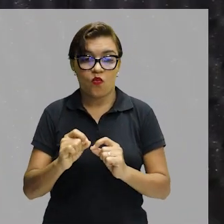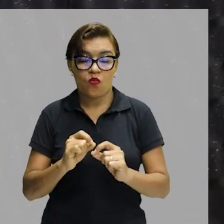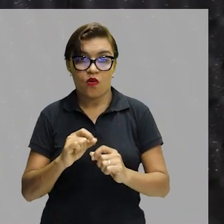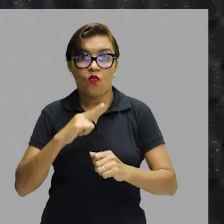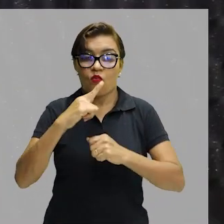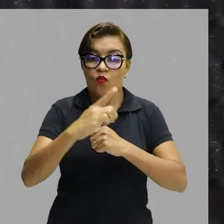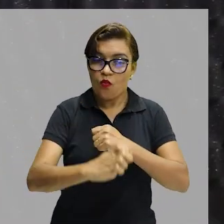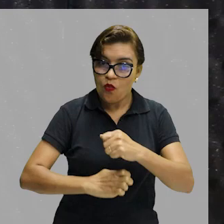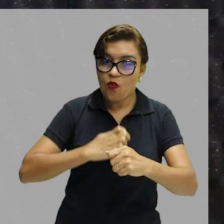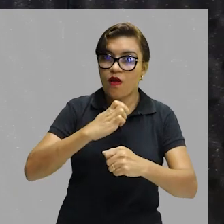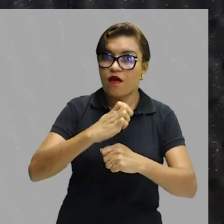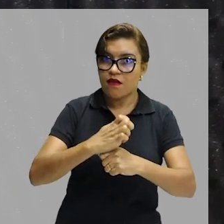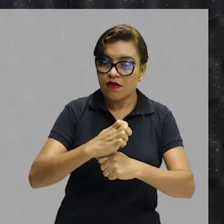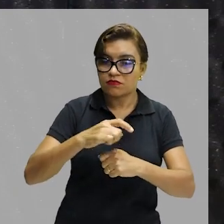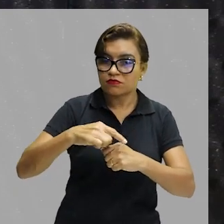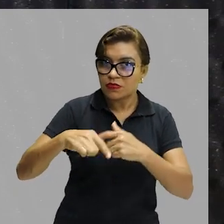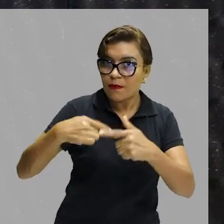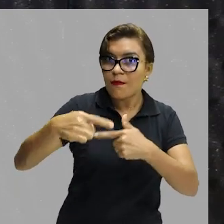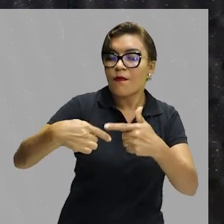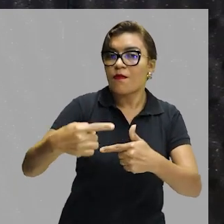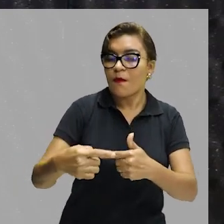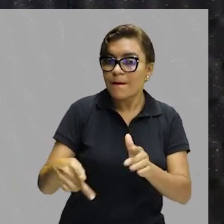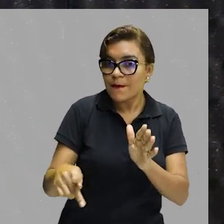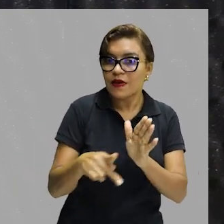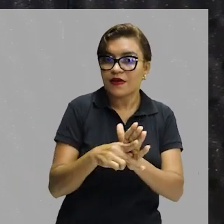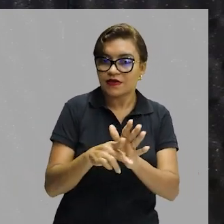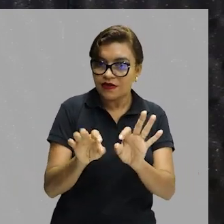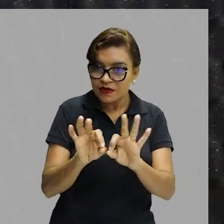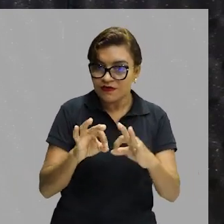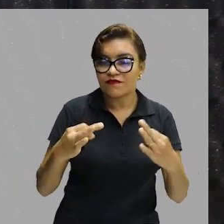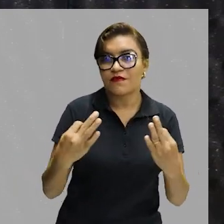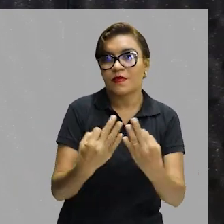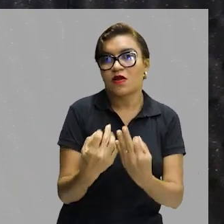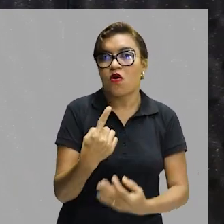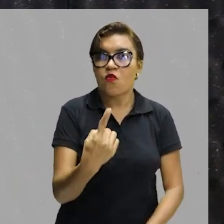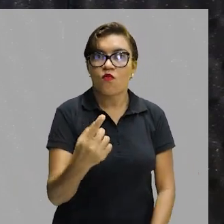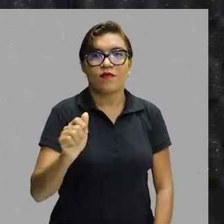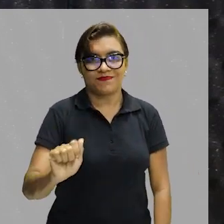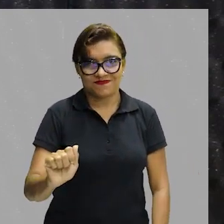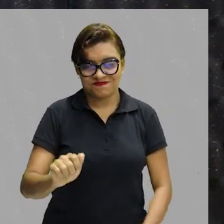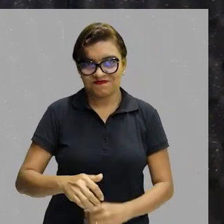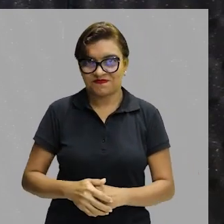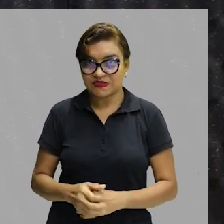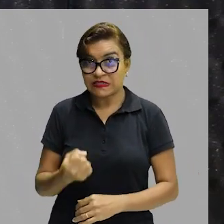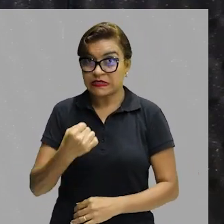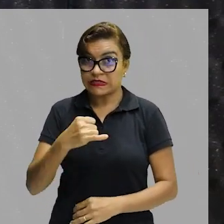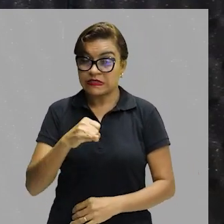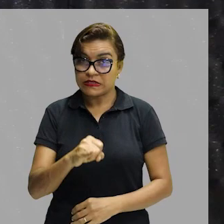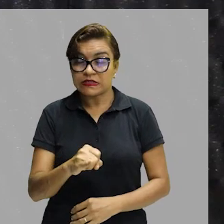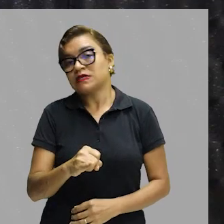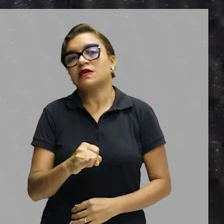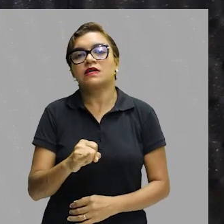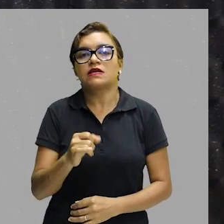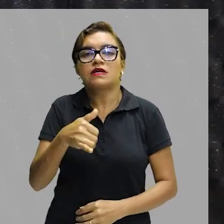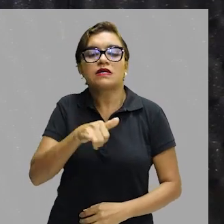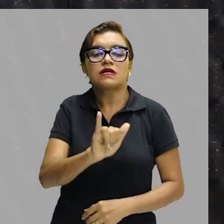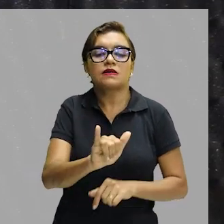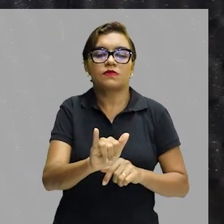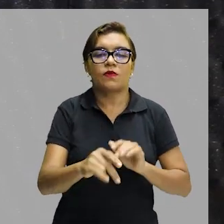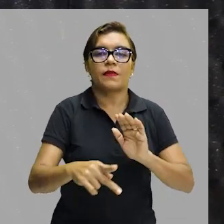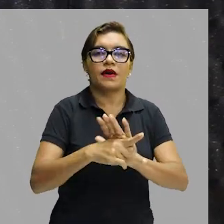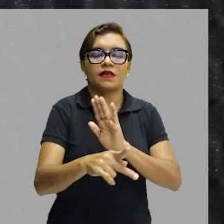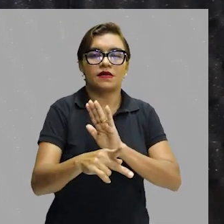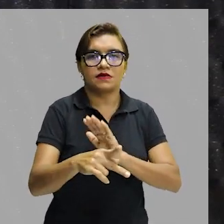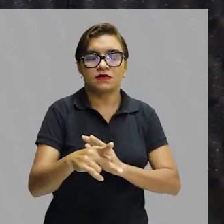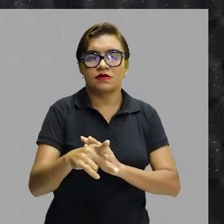né, o próximo átomo, ele vai pertencer à família 1A. Então, se Y for da família 8A, quem